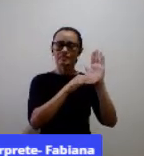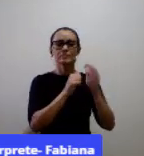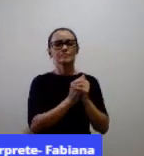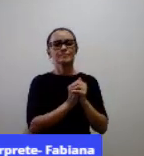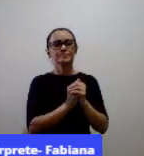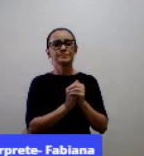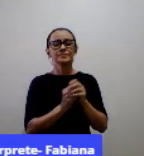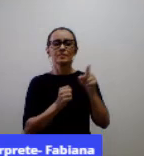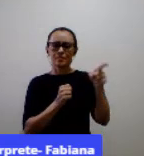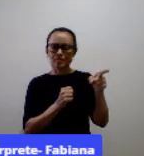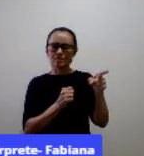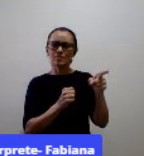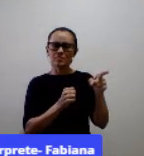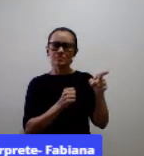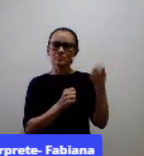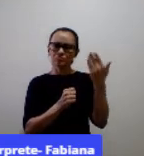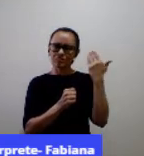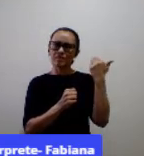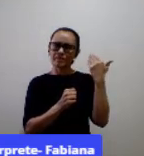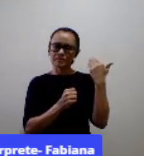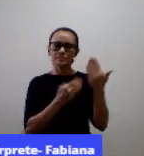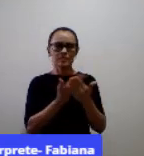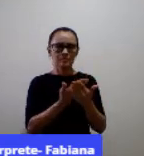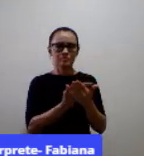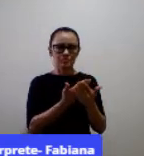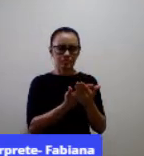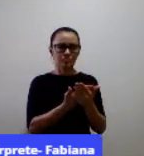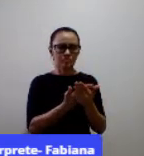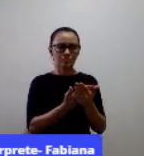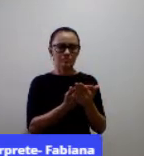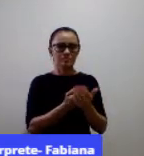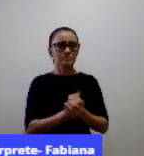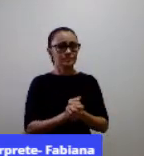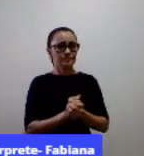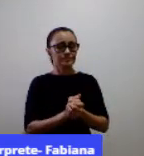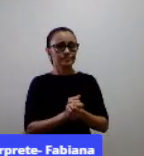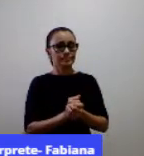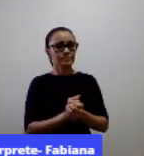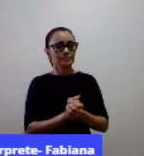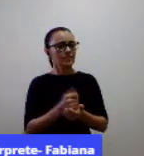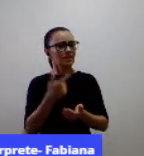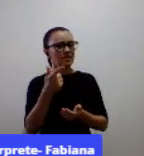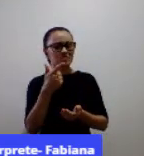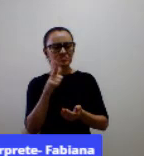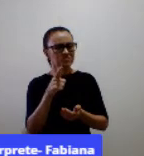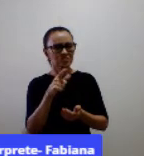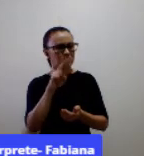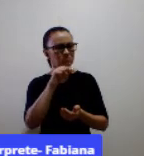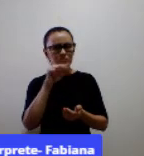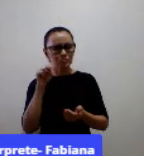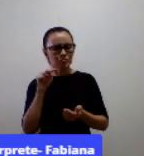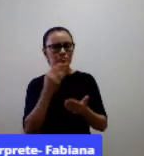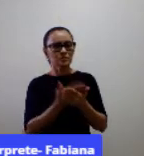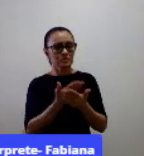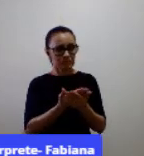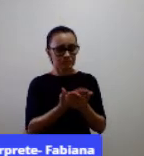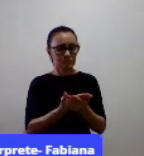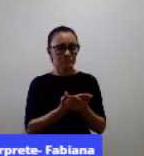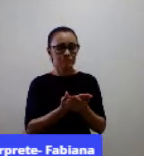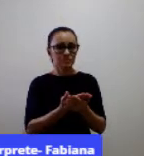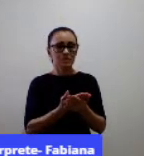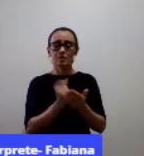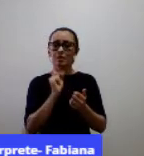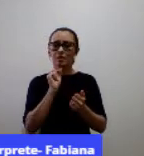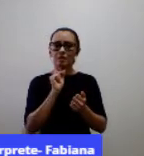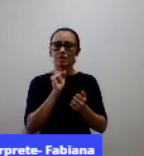uma unidade escolar? Não houve. O diagnóstico foi feito a partir da observação dentro da unidade?